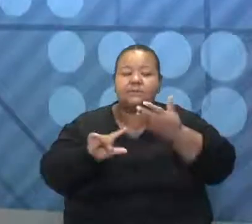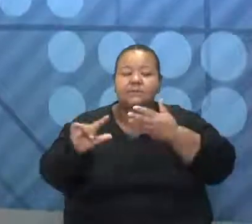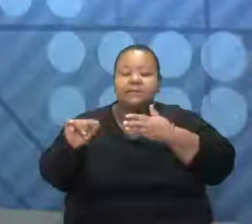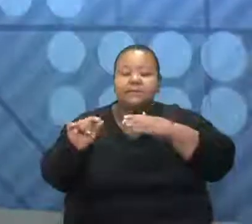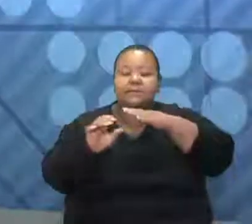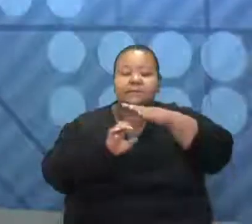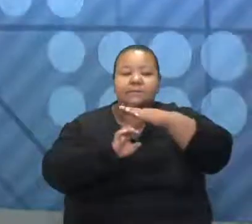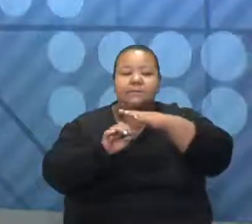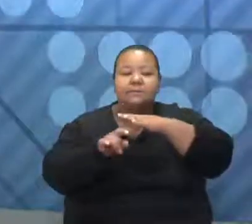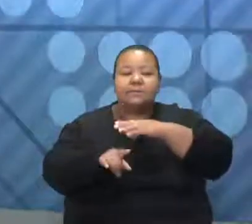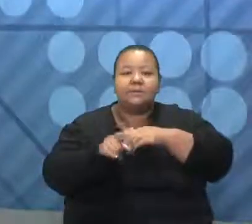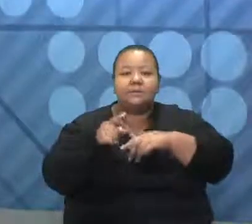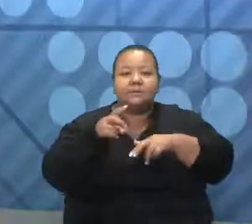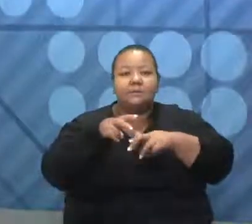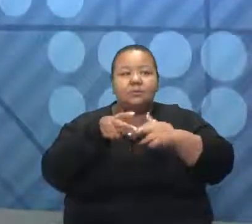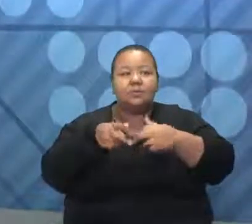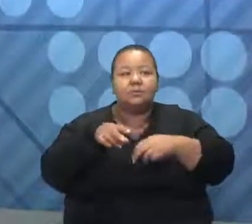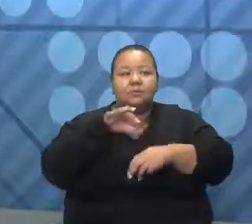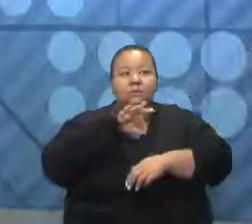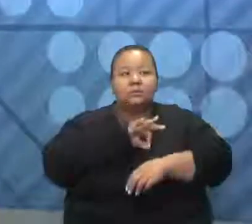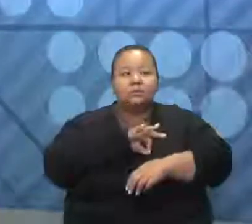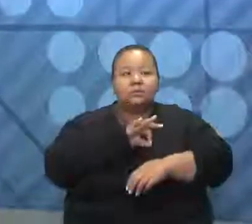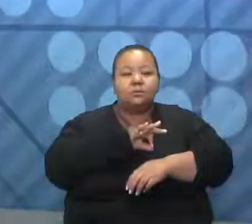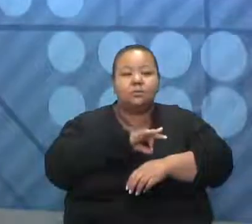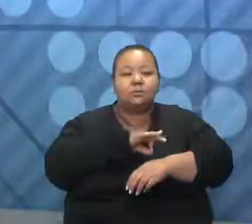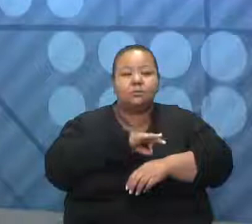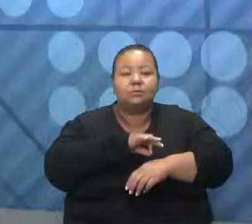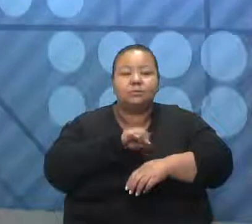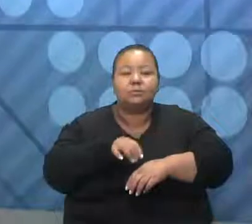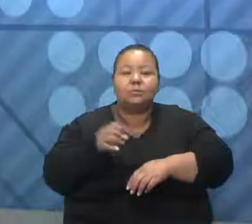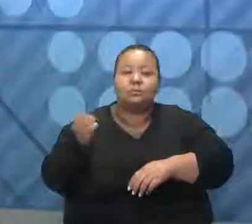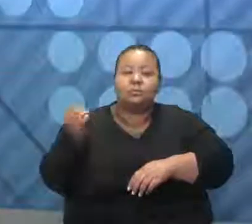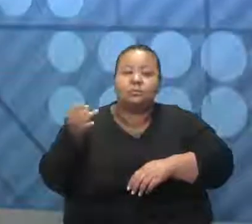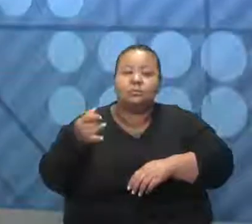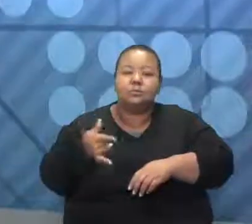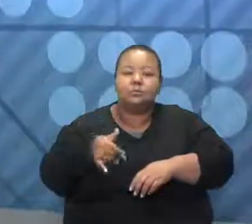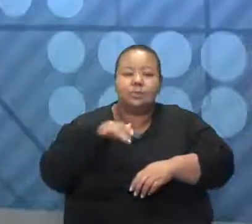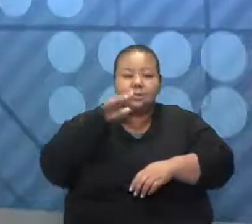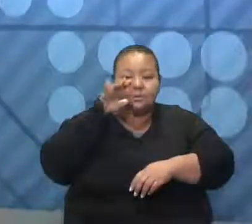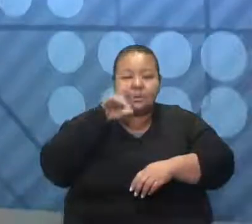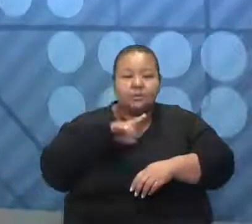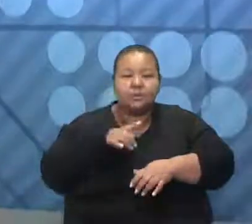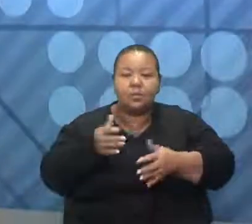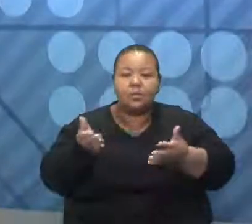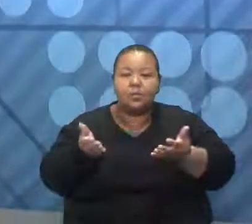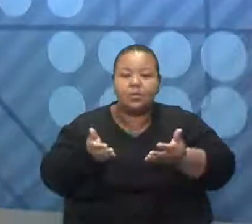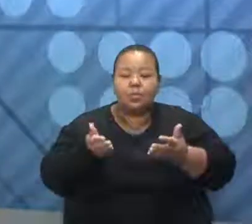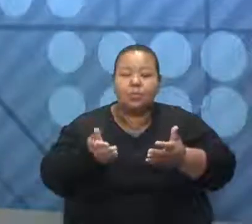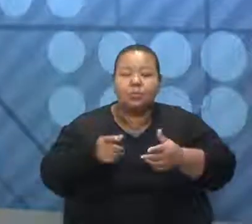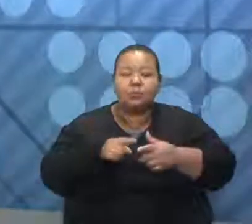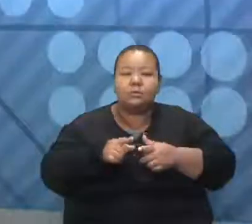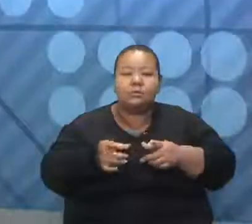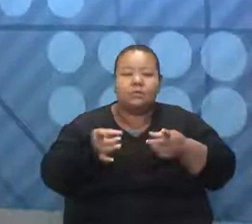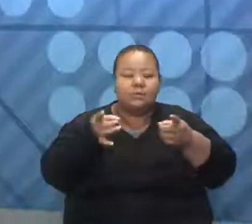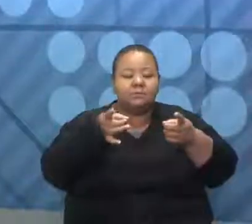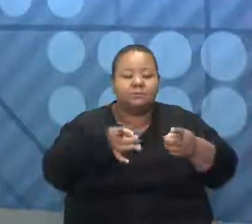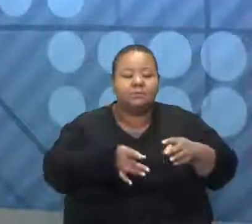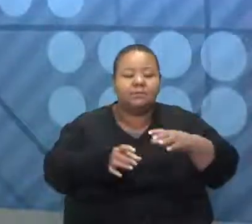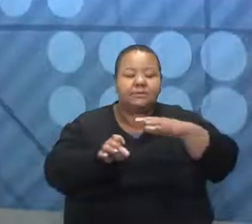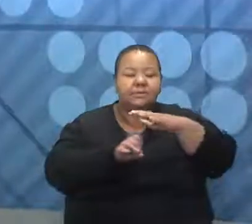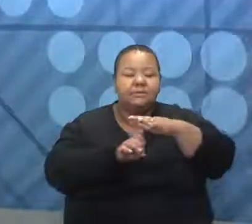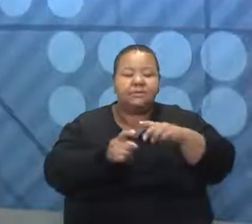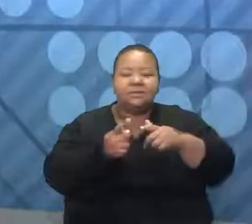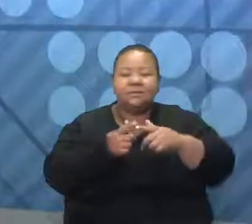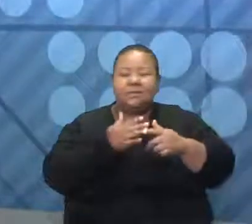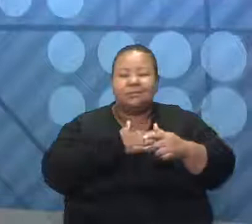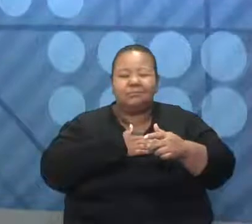empresa por uma questão de remuneração? Quais funcionários eu tenho hoje que também largaria a minha empresa porque não gosta do